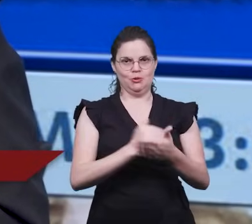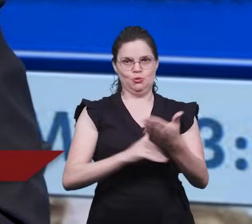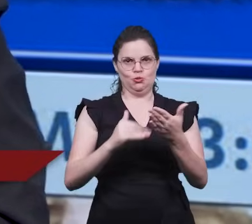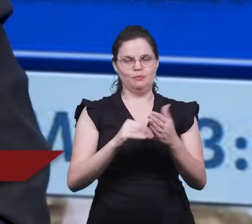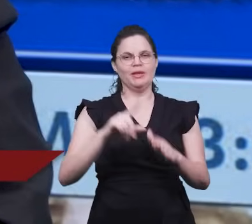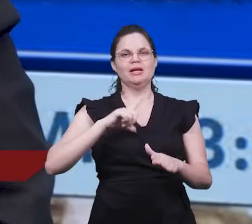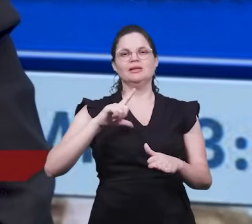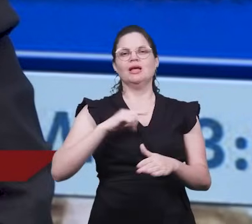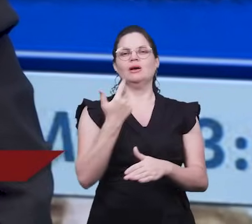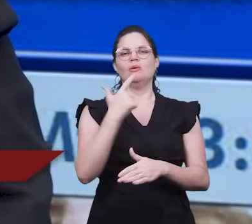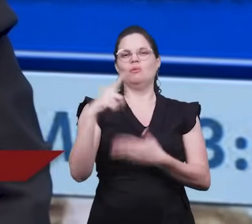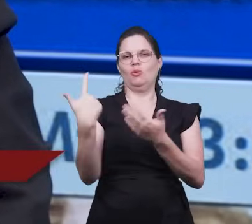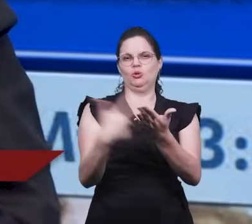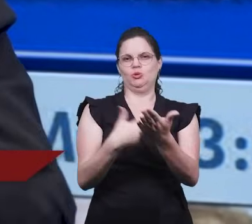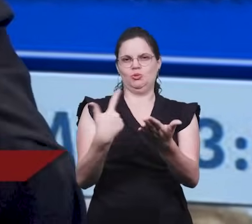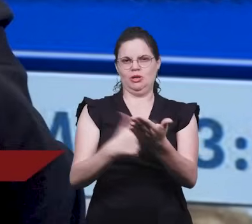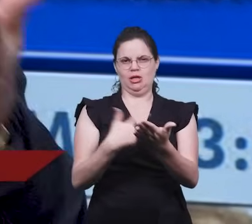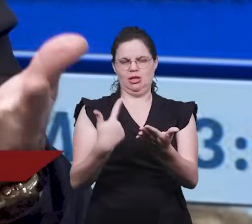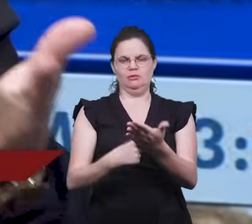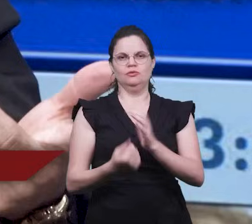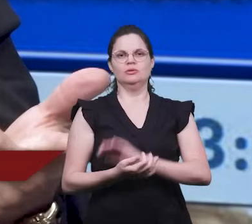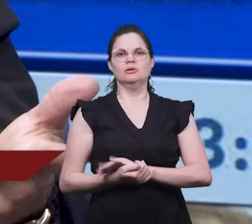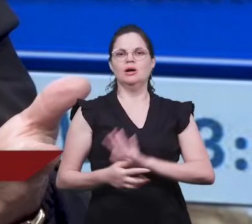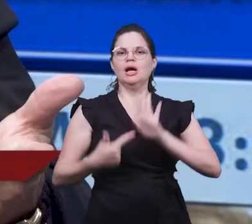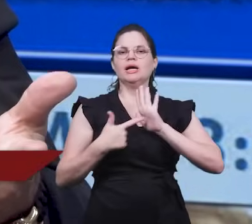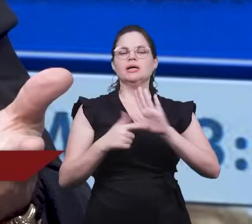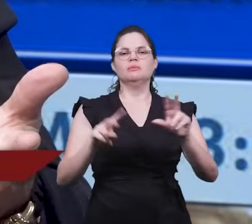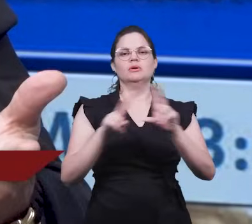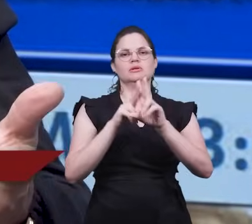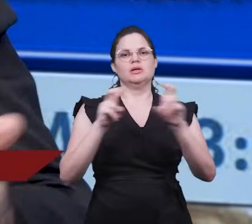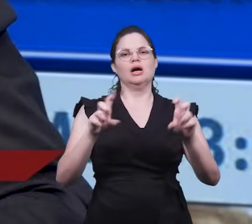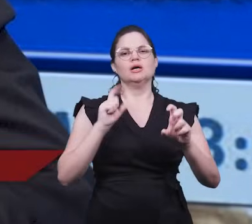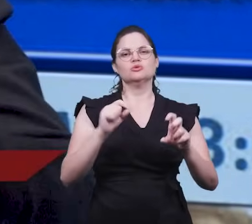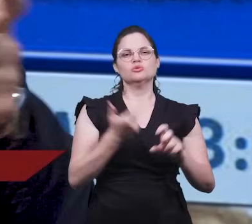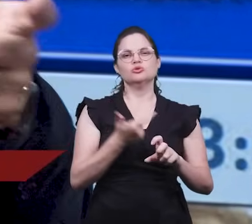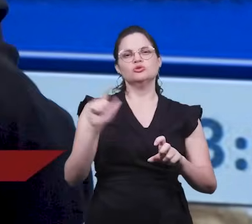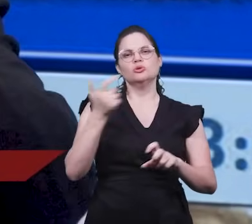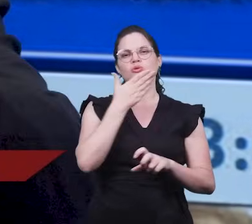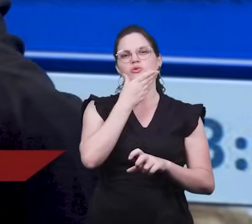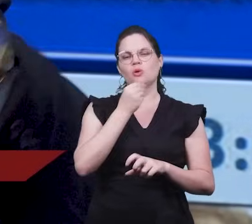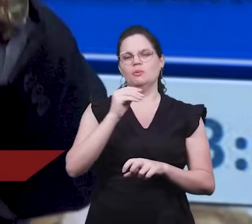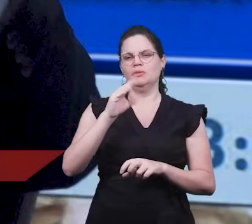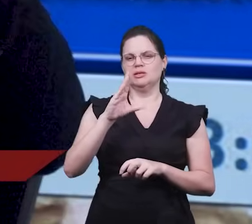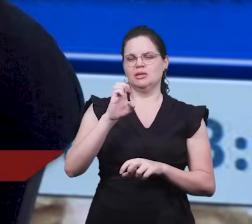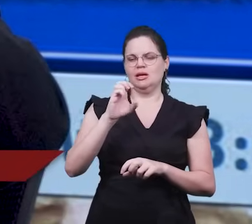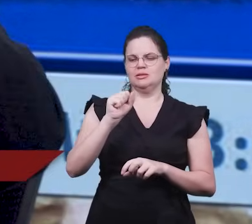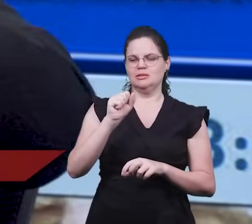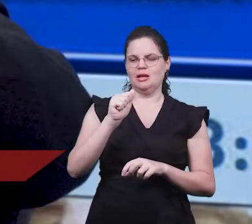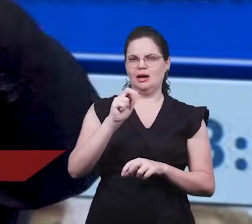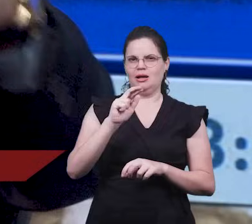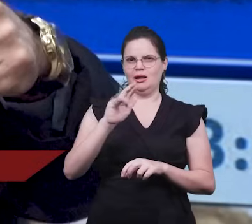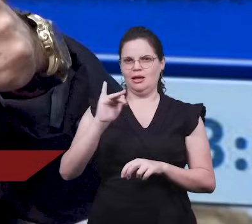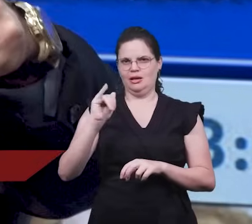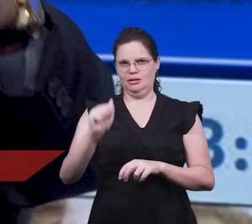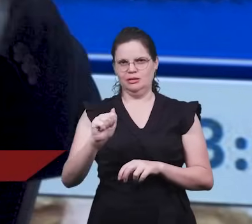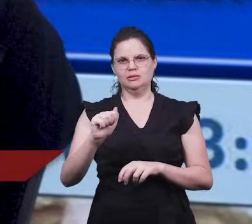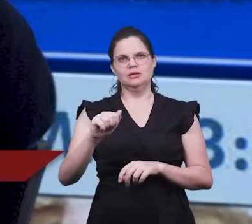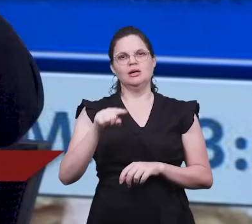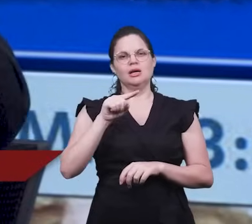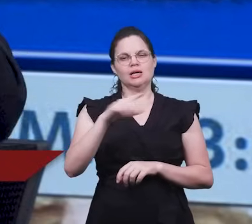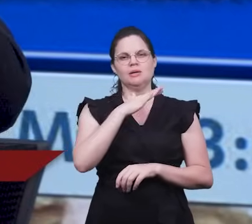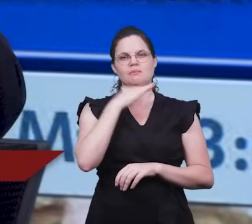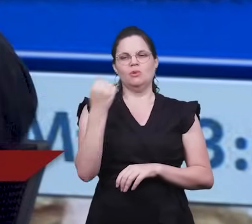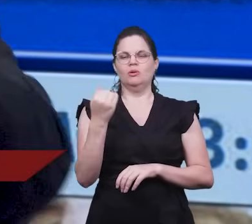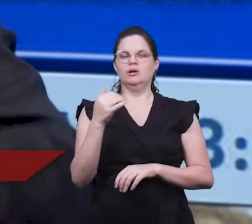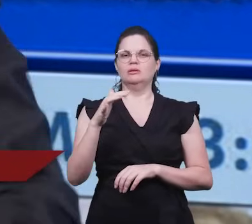do Eusébio de Cesareia, que foi contemporâneo dele, os dois morreram, o Constantino morreu em 37, o